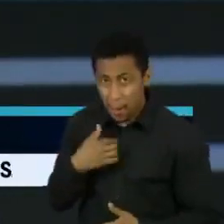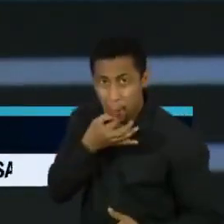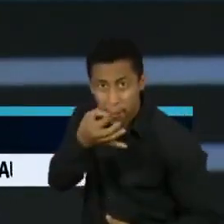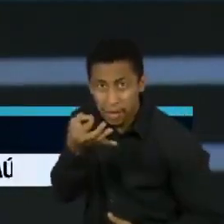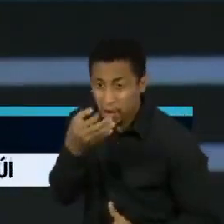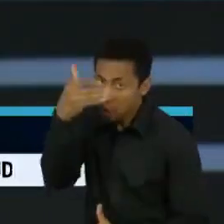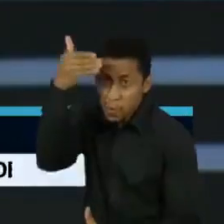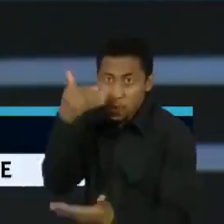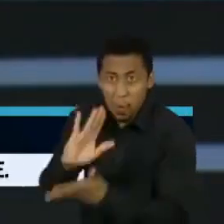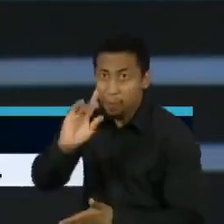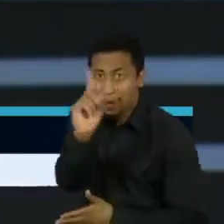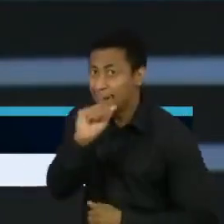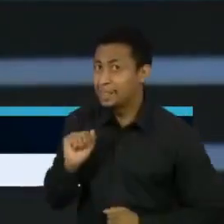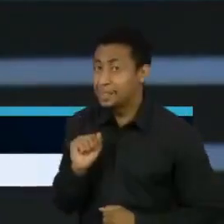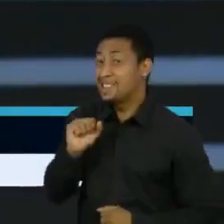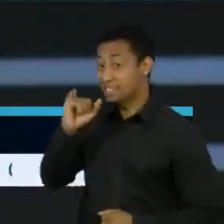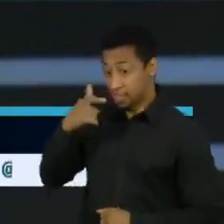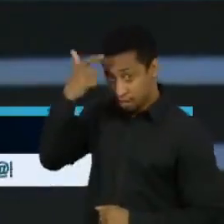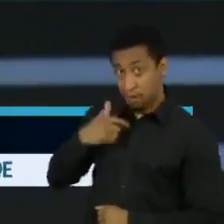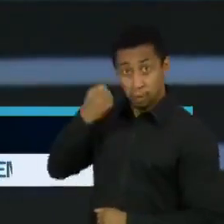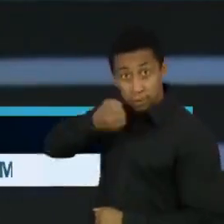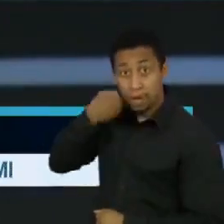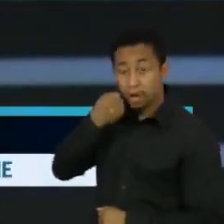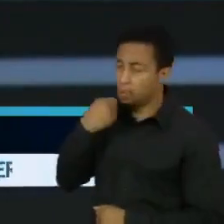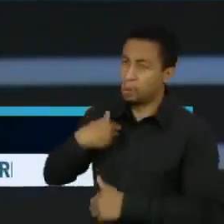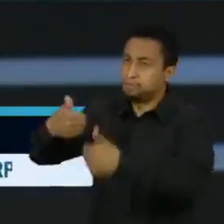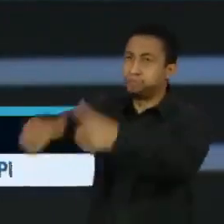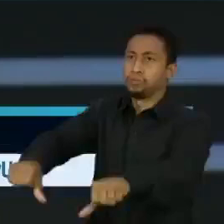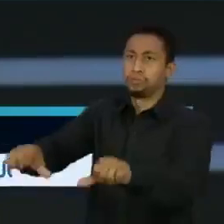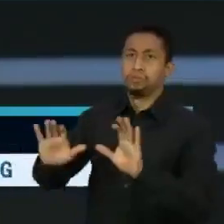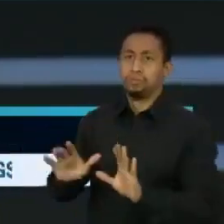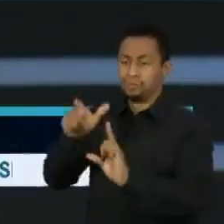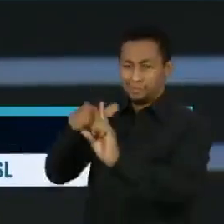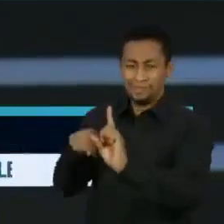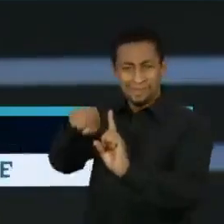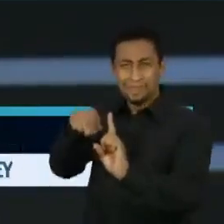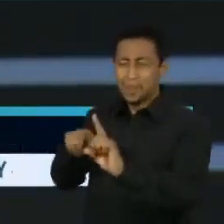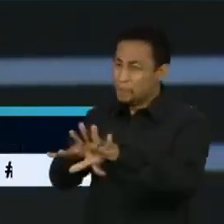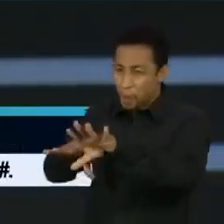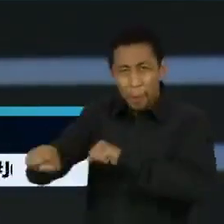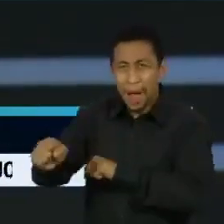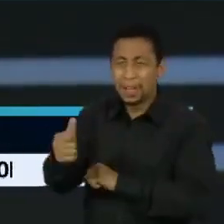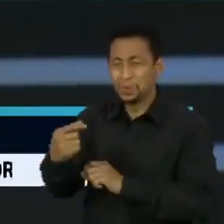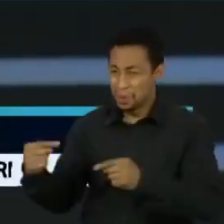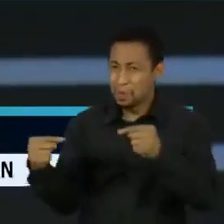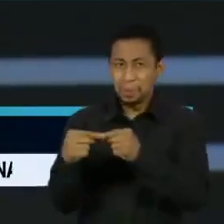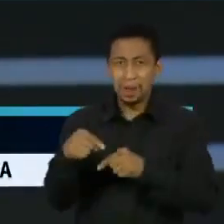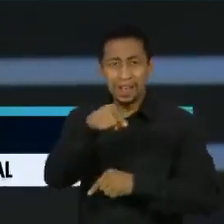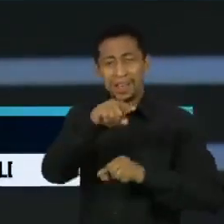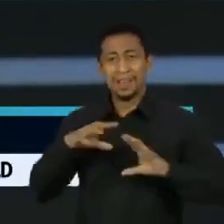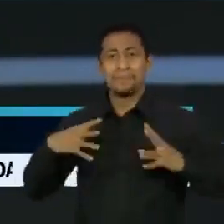né se eu fosse Senador aí eu não aprovaria esse senhor porque eu acho que ele não tem as condições adequadas para ser Ministro do Supremo Tribunal Federal